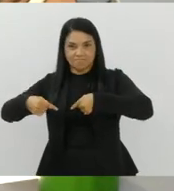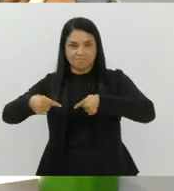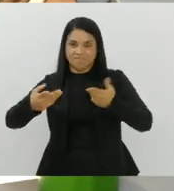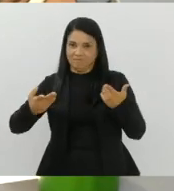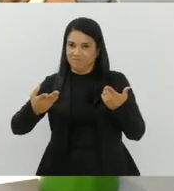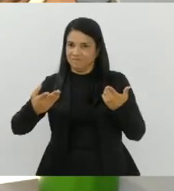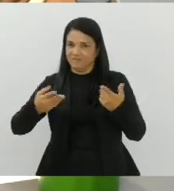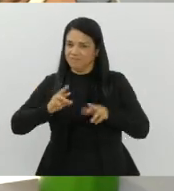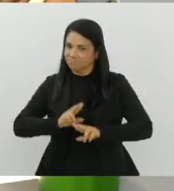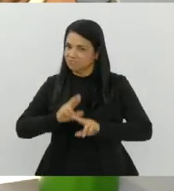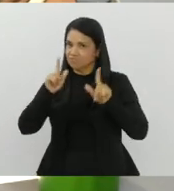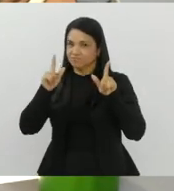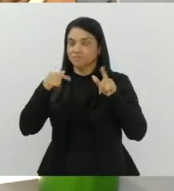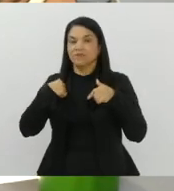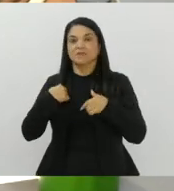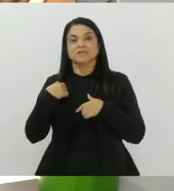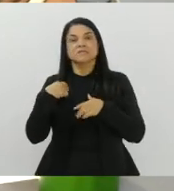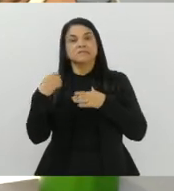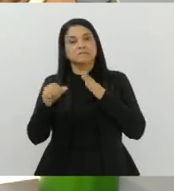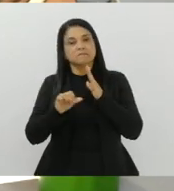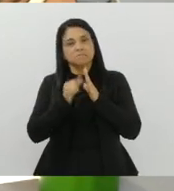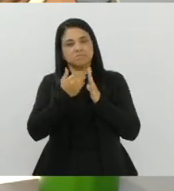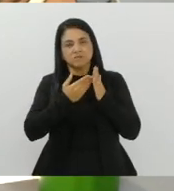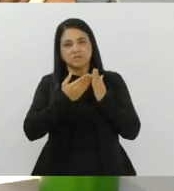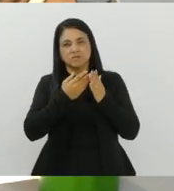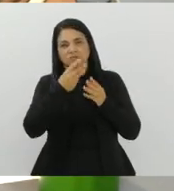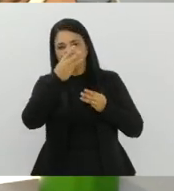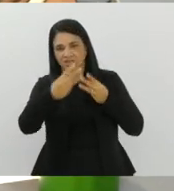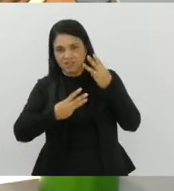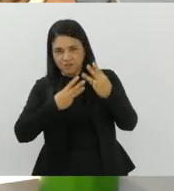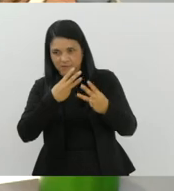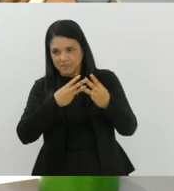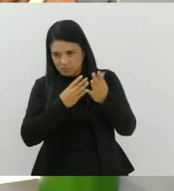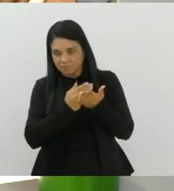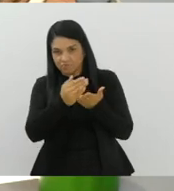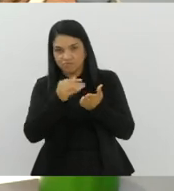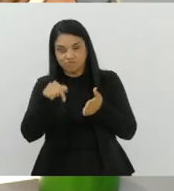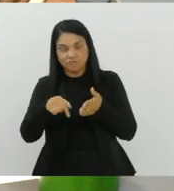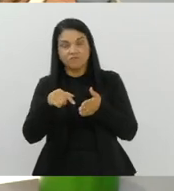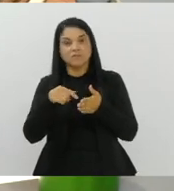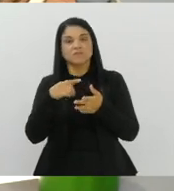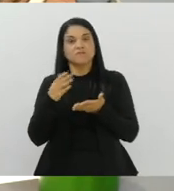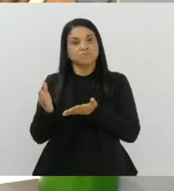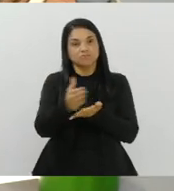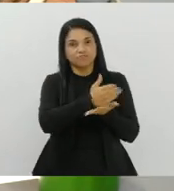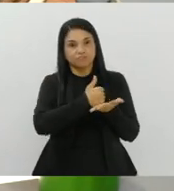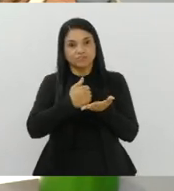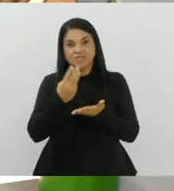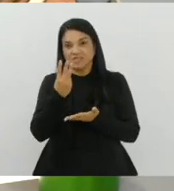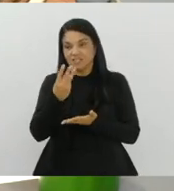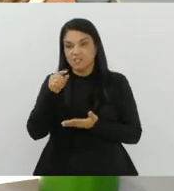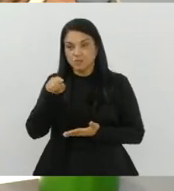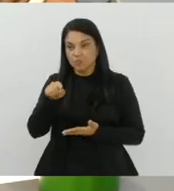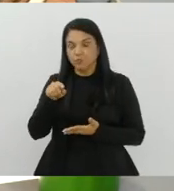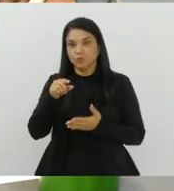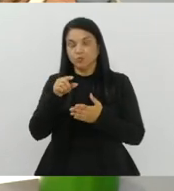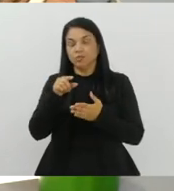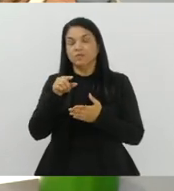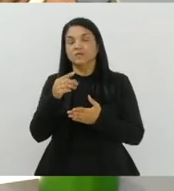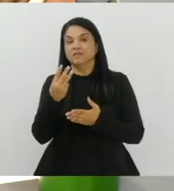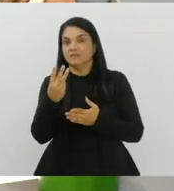As operadoras, no primeiro trimestre desse ano, tiveram um lucro líquido de 3,3 bilhões. Então,